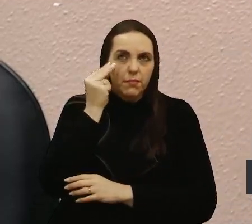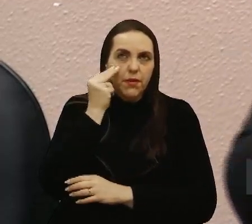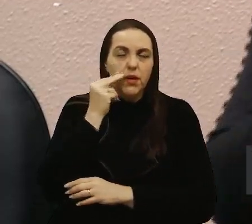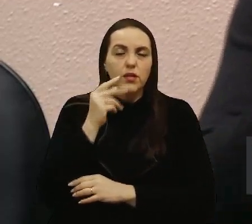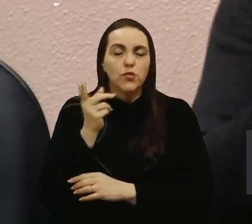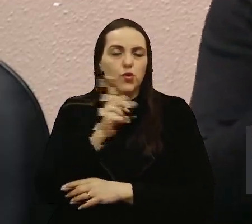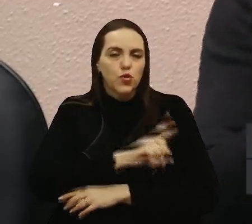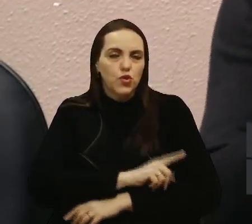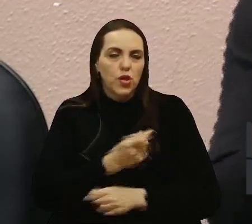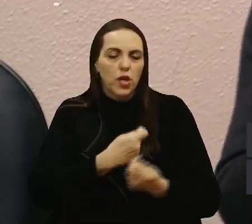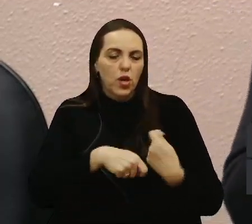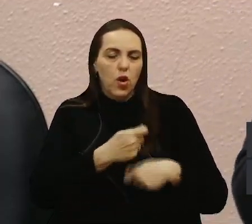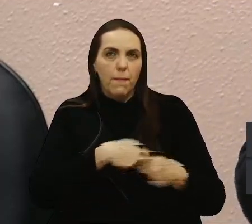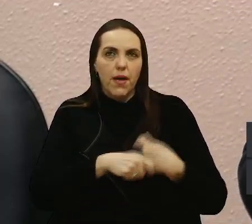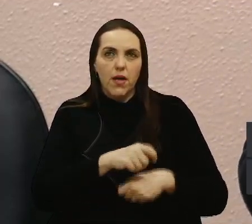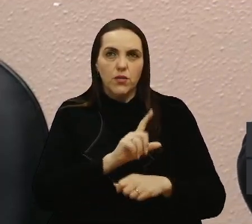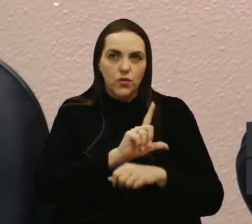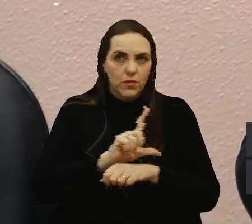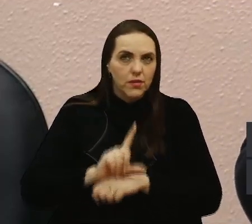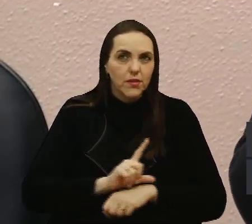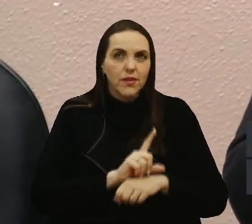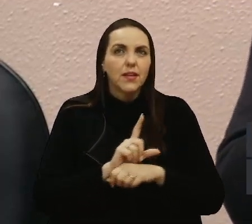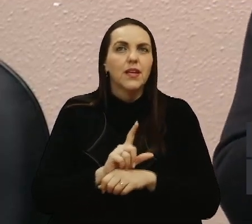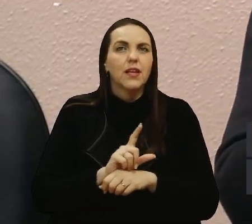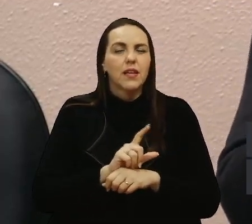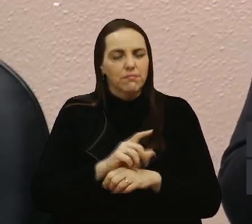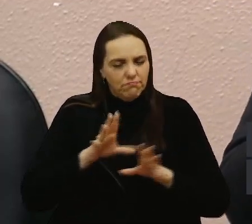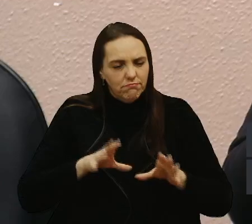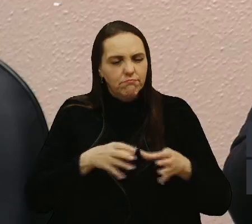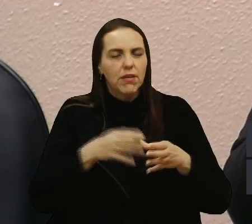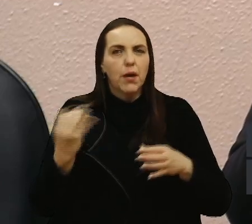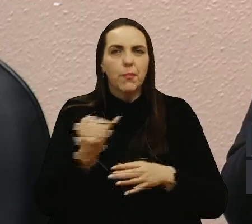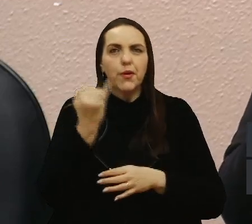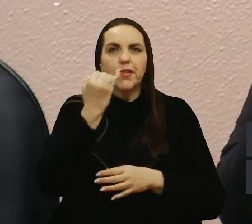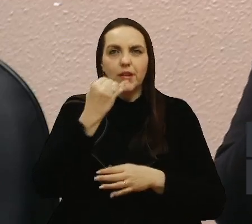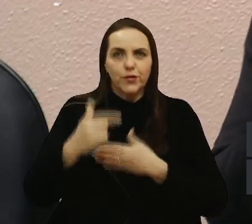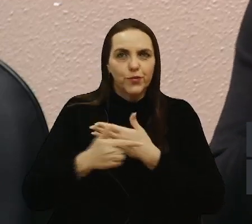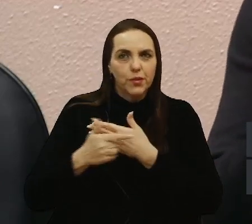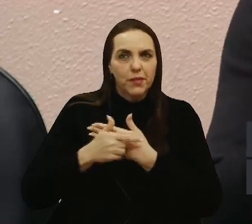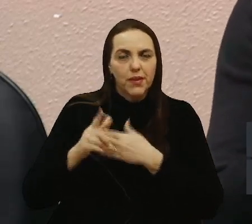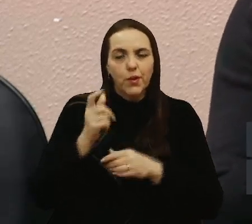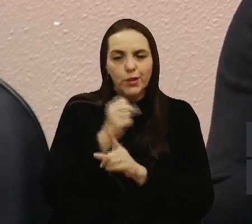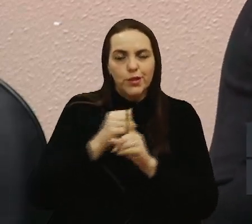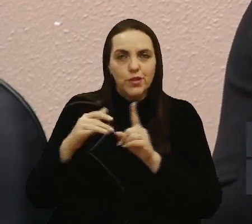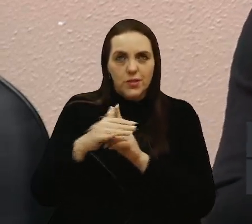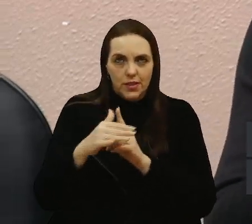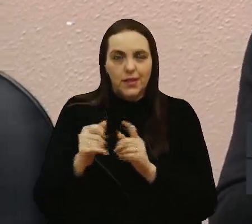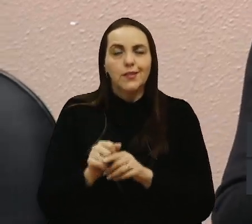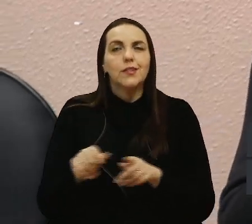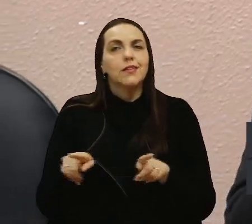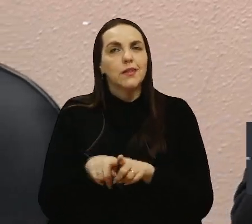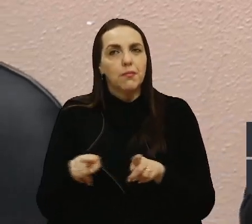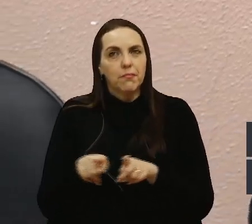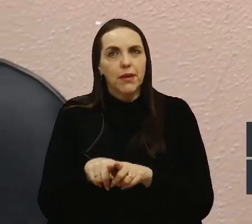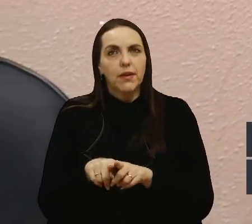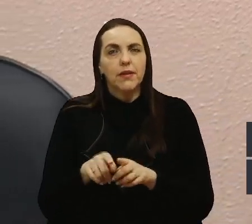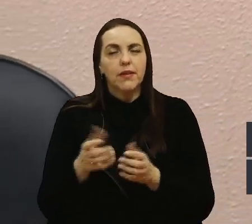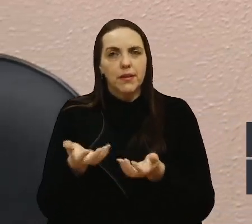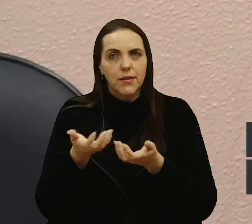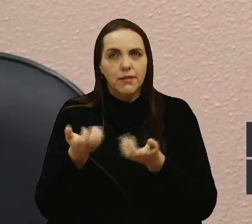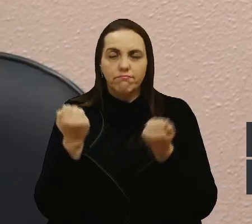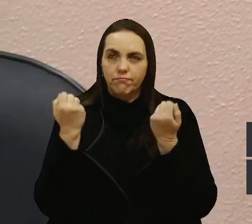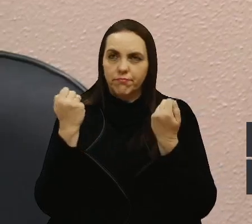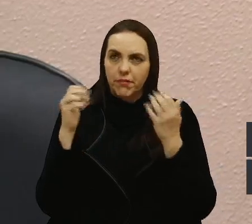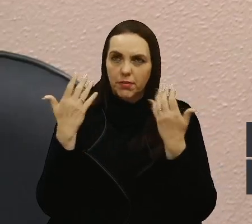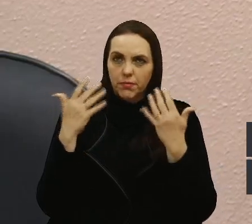e da Comerciária, essa categoria tão importante que cumpre um papel fundamental na nossa sociedade. Eu também queria fazer um voto de